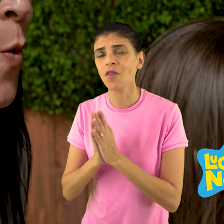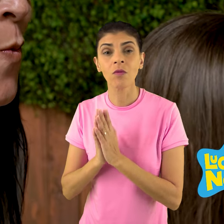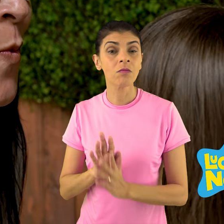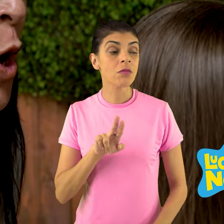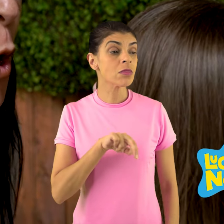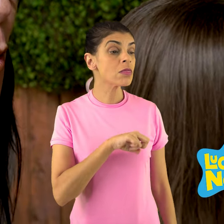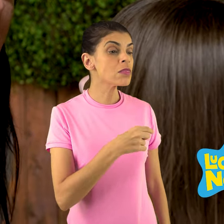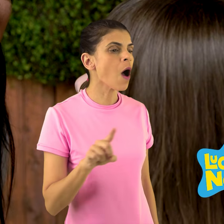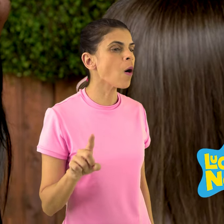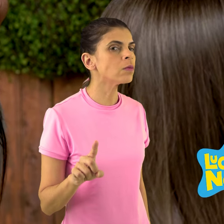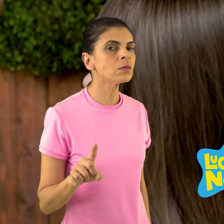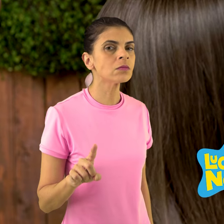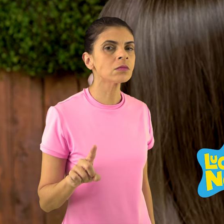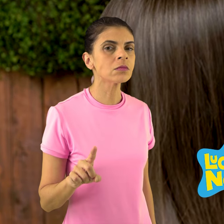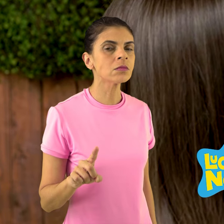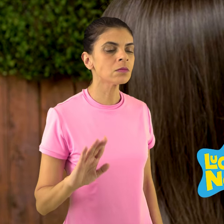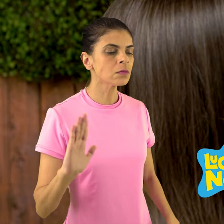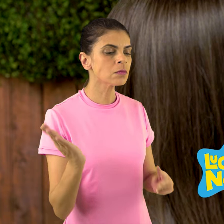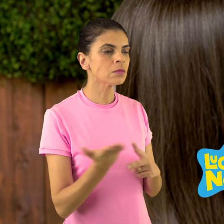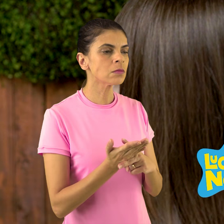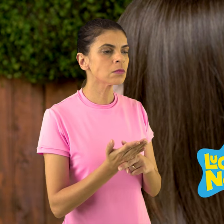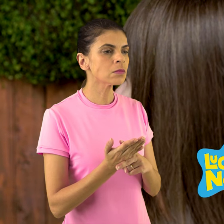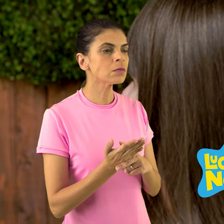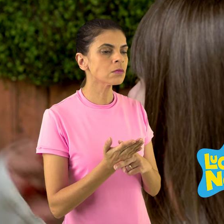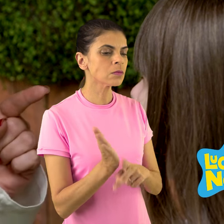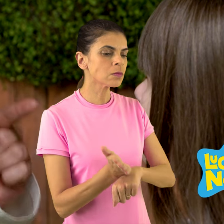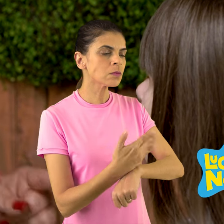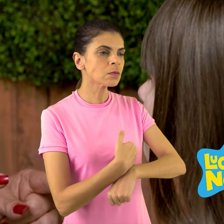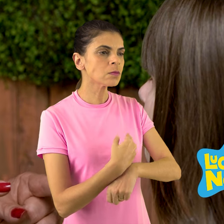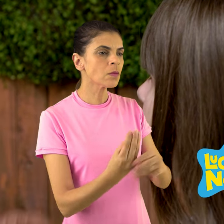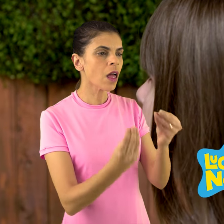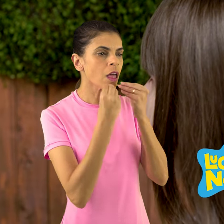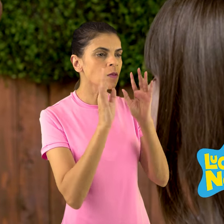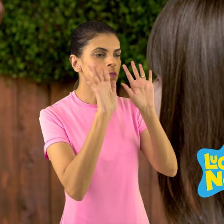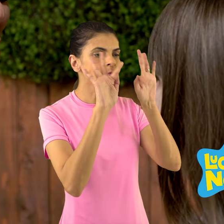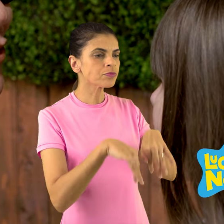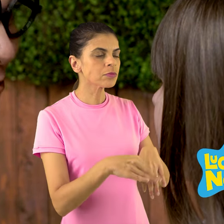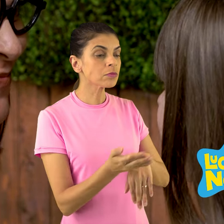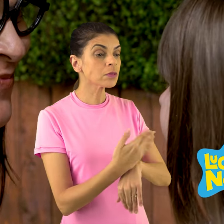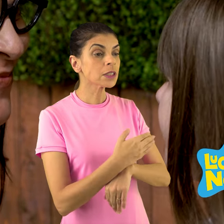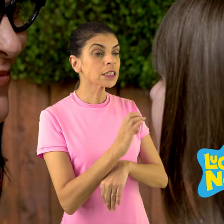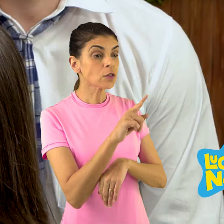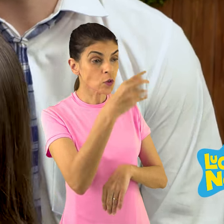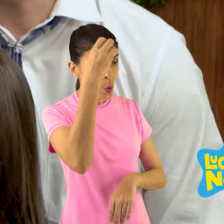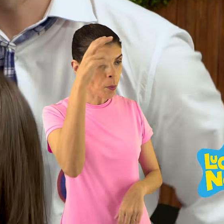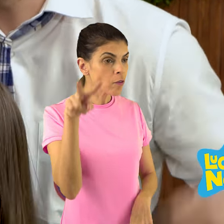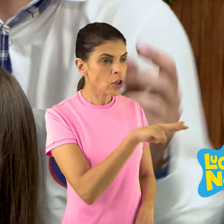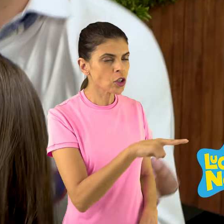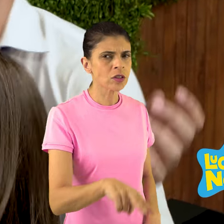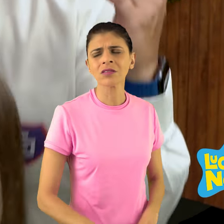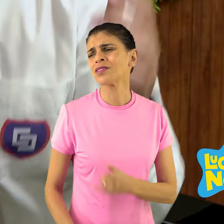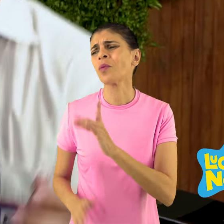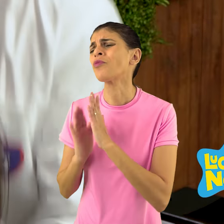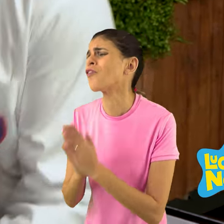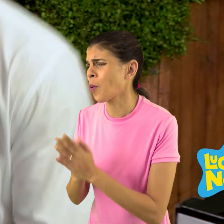Não. O recreio terminou mais cedo e vocês são os culpados.